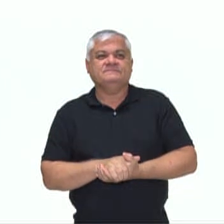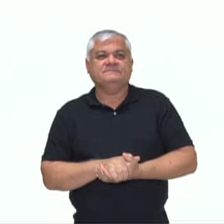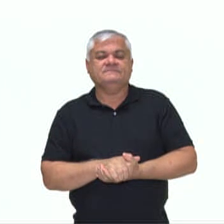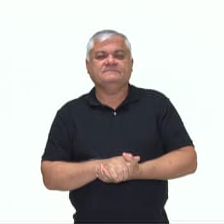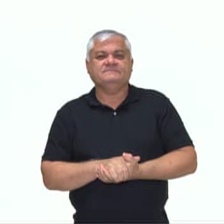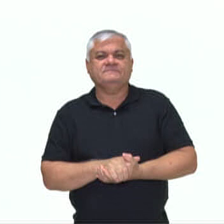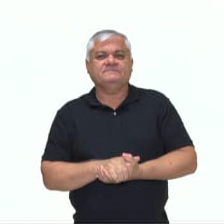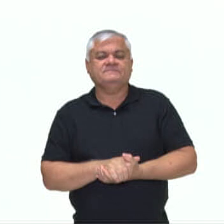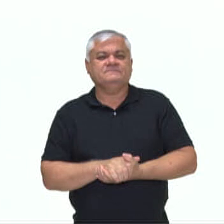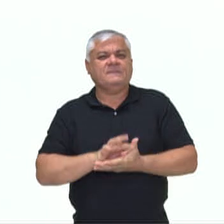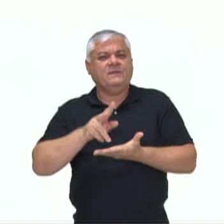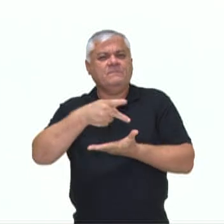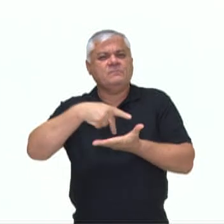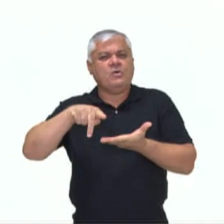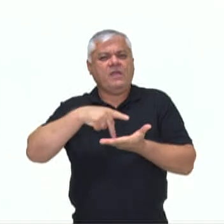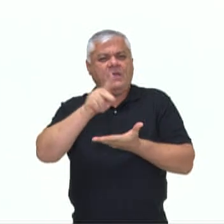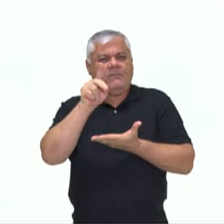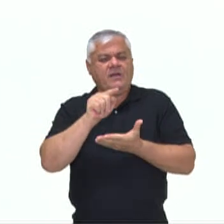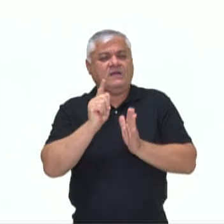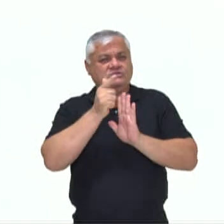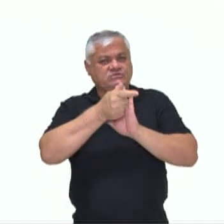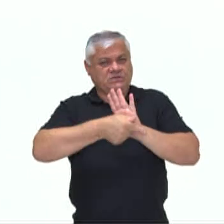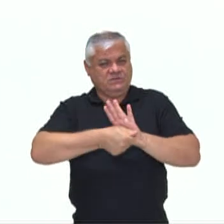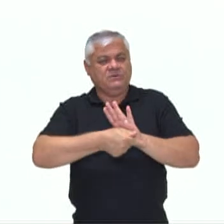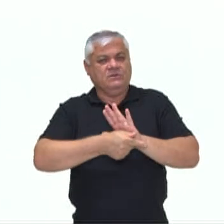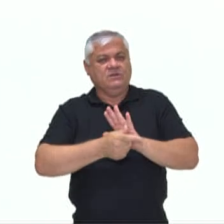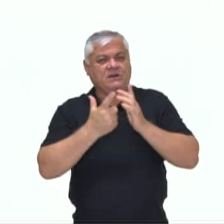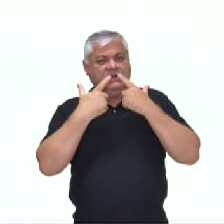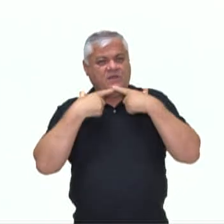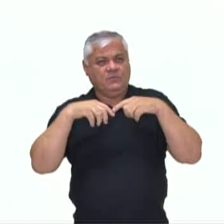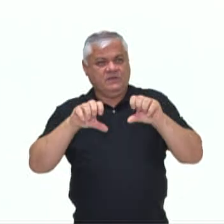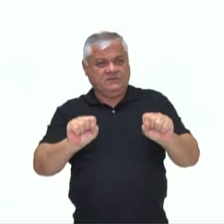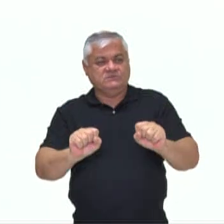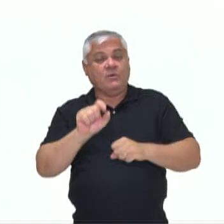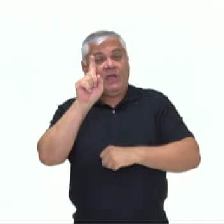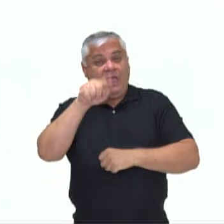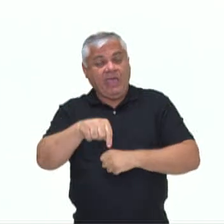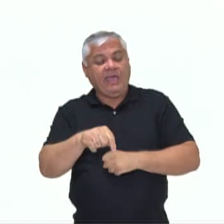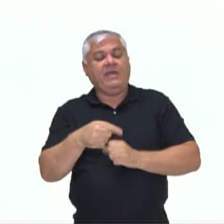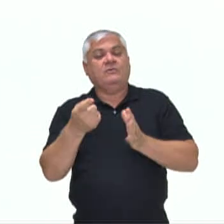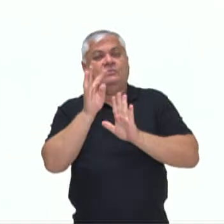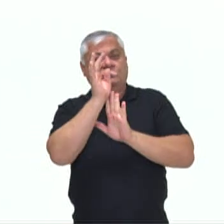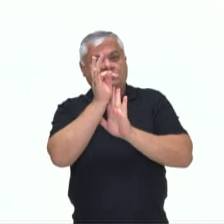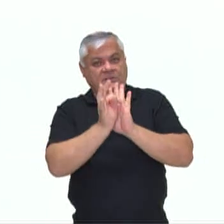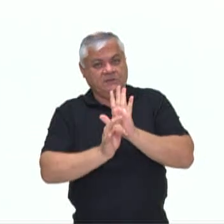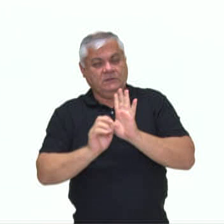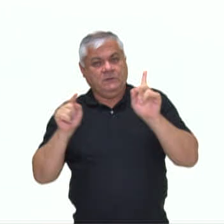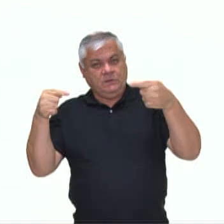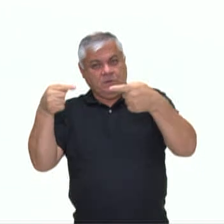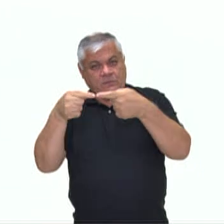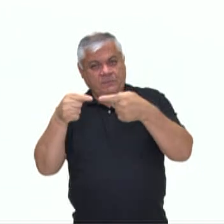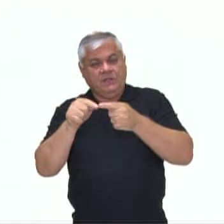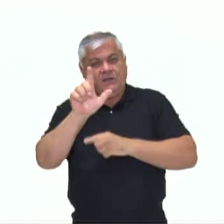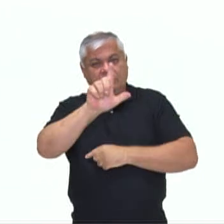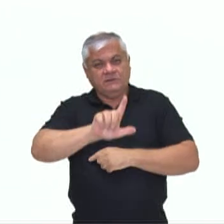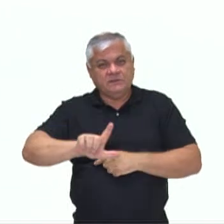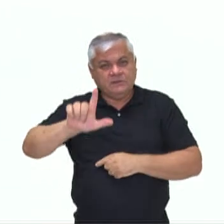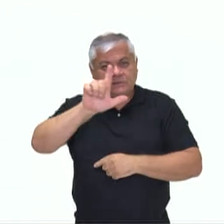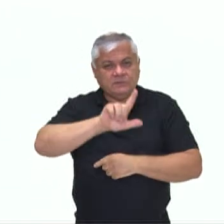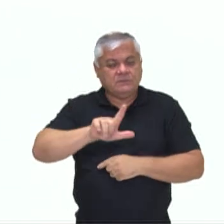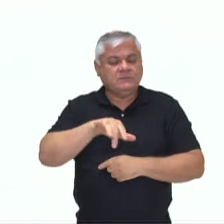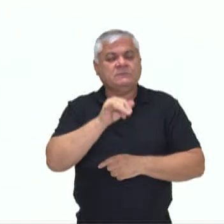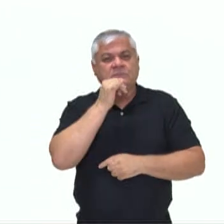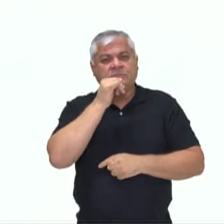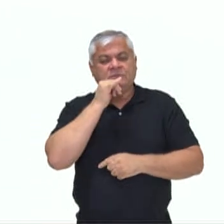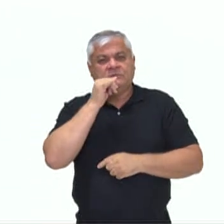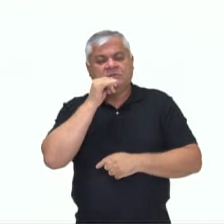Poem. Vamos ver esse gênero linguístico? O poema é um gênero textual relacionado a textos literários. Afinal, os